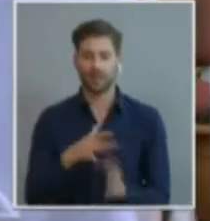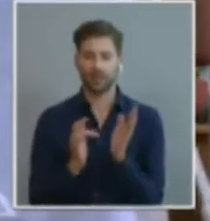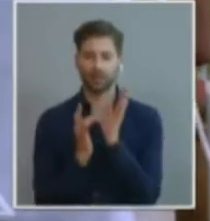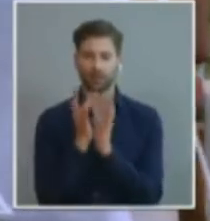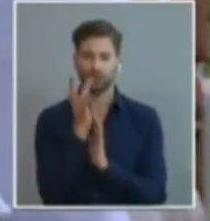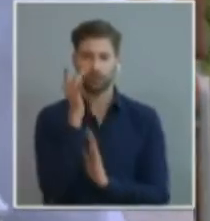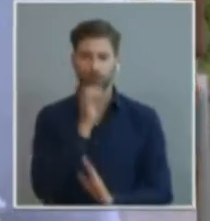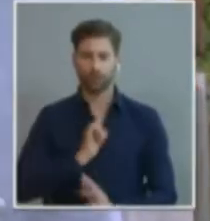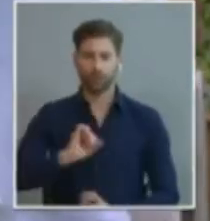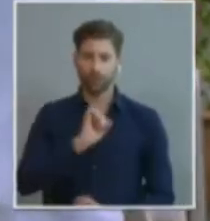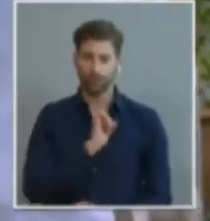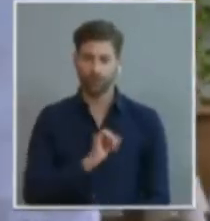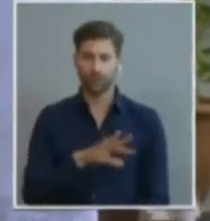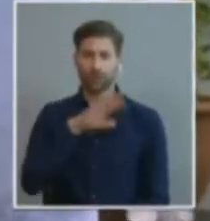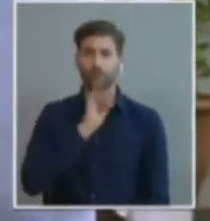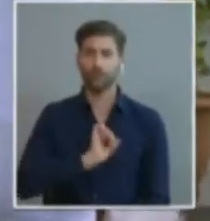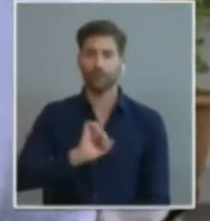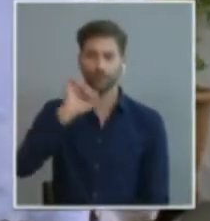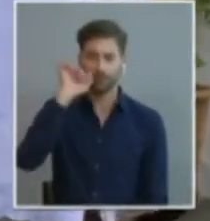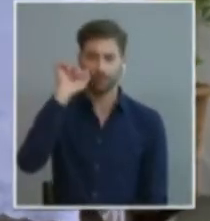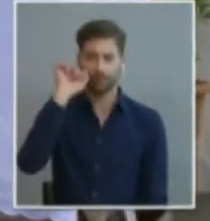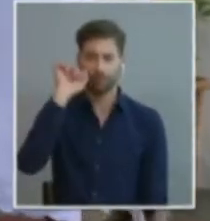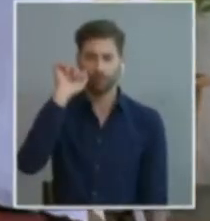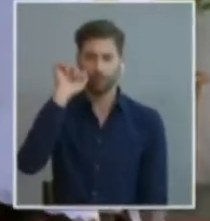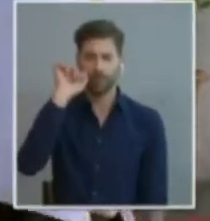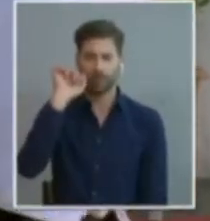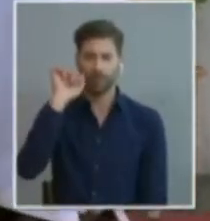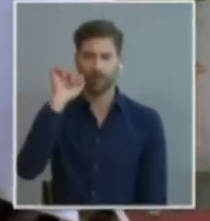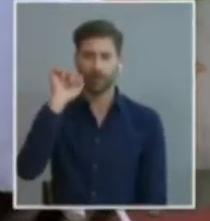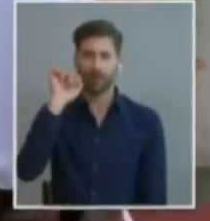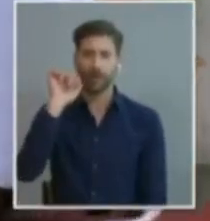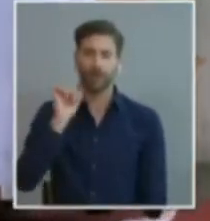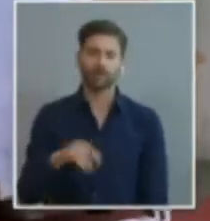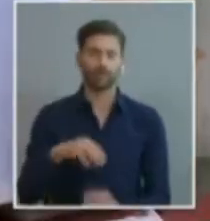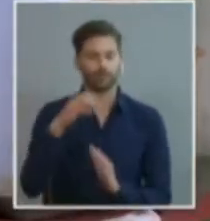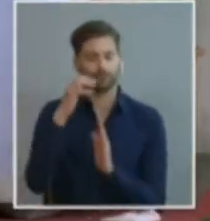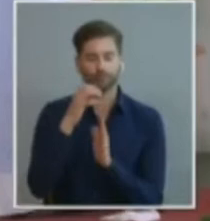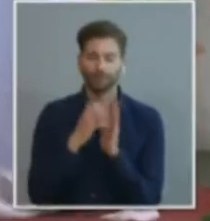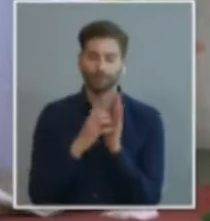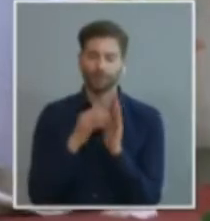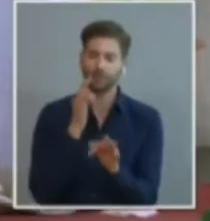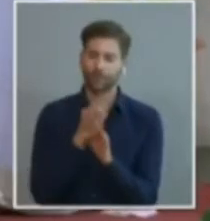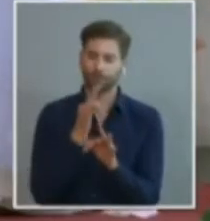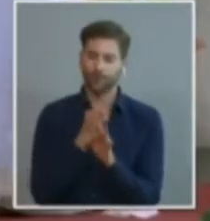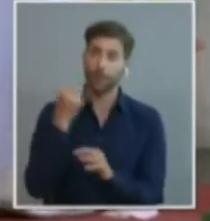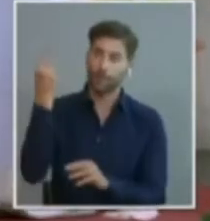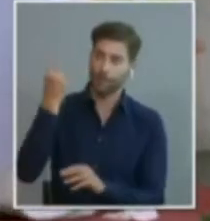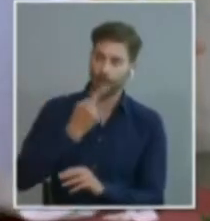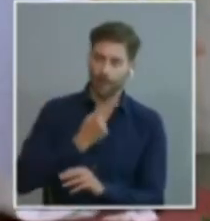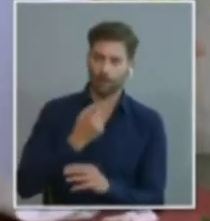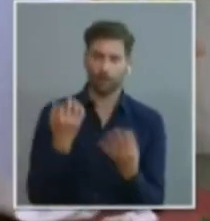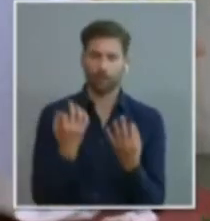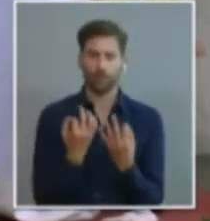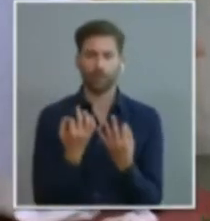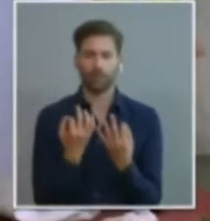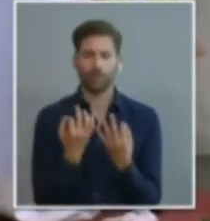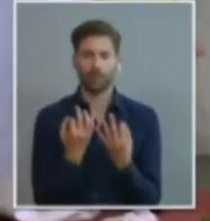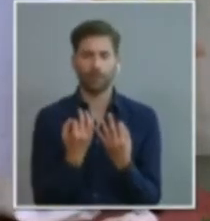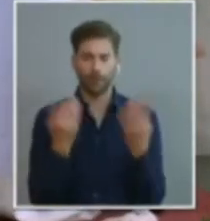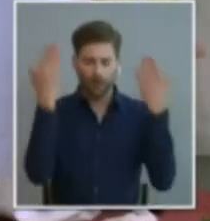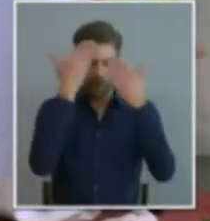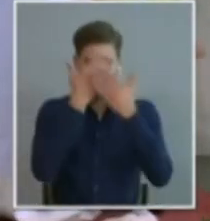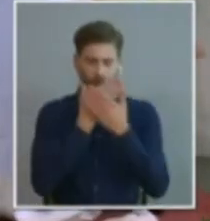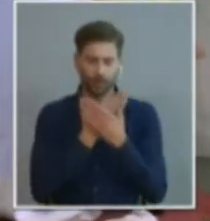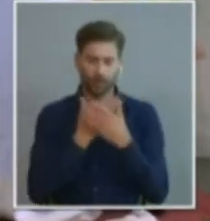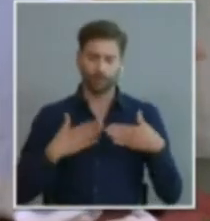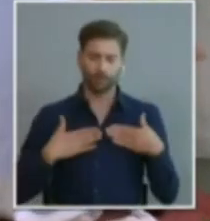Jesus Cristo, vosso Filho, que nos mandou celebrar estes mistérios. Na noite em que ali ia ser entregue, tomou